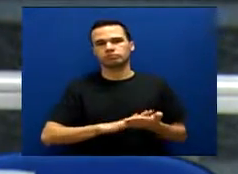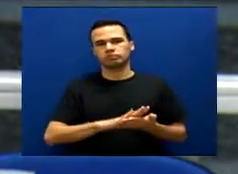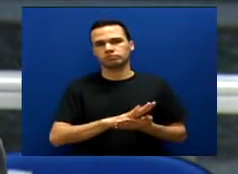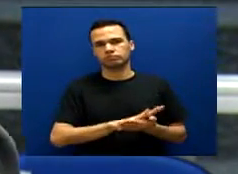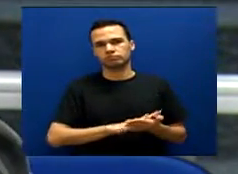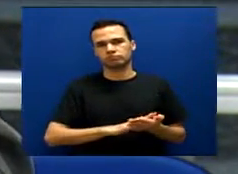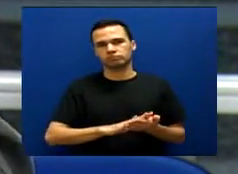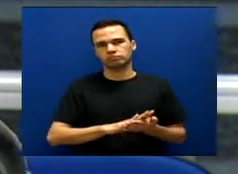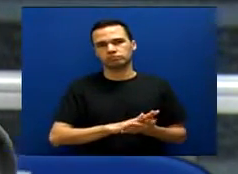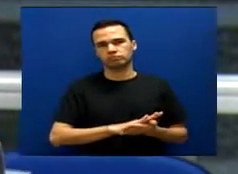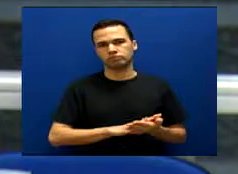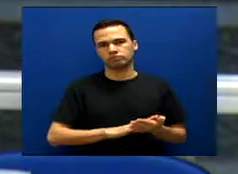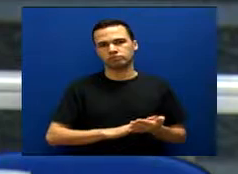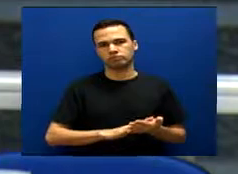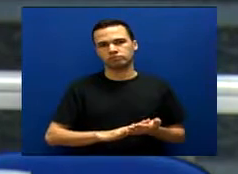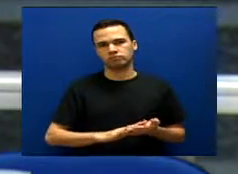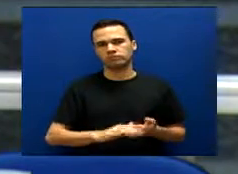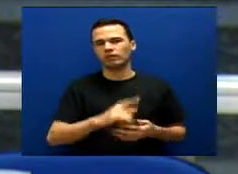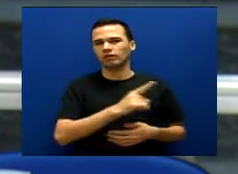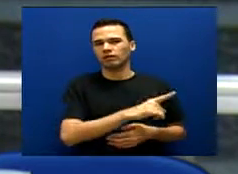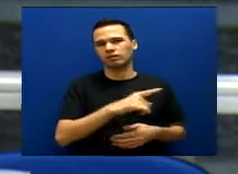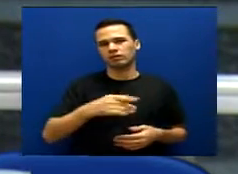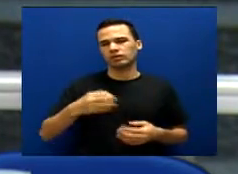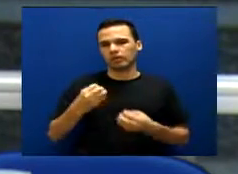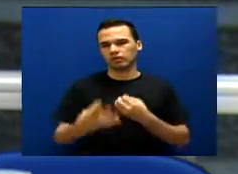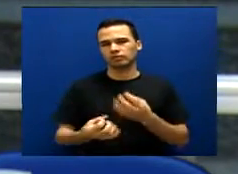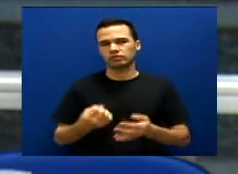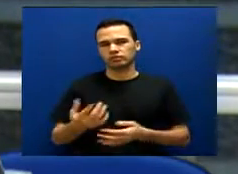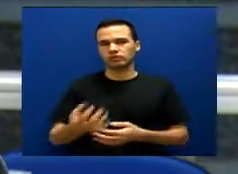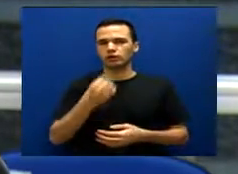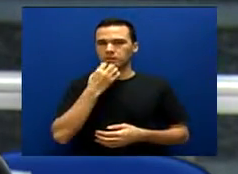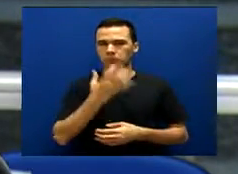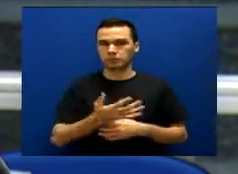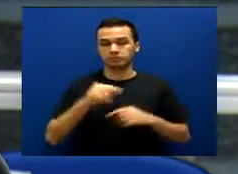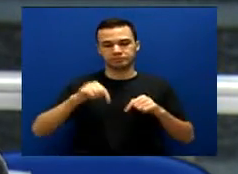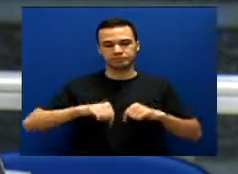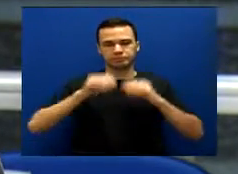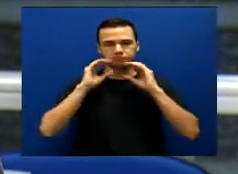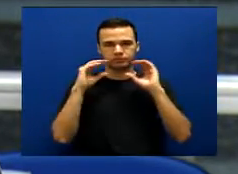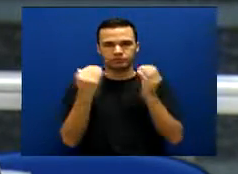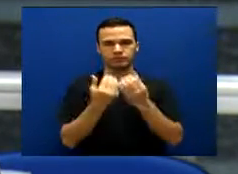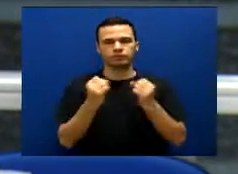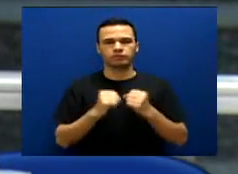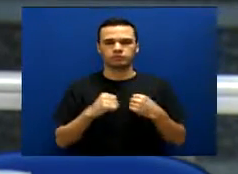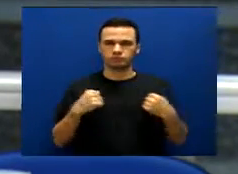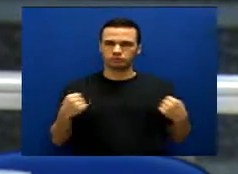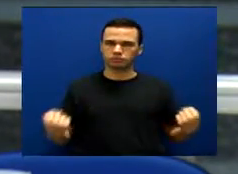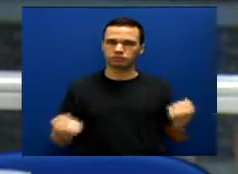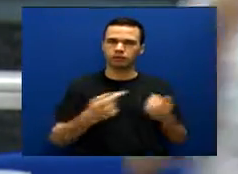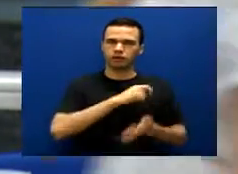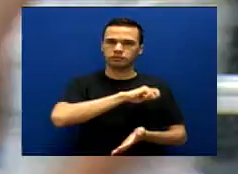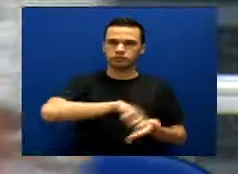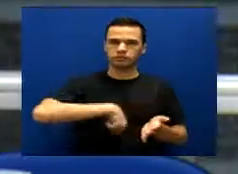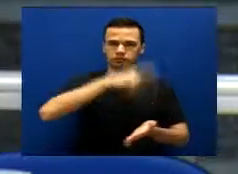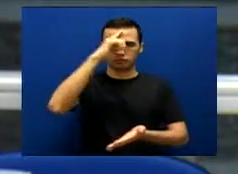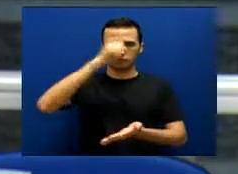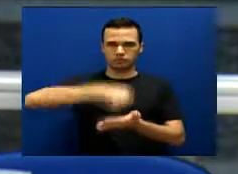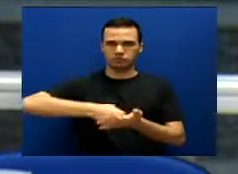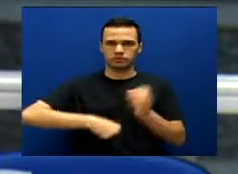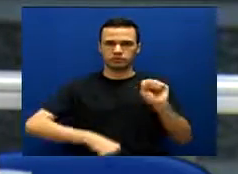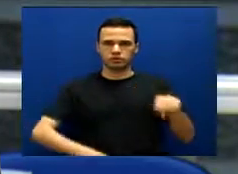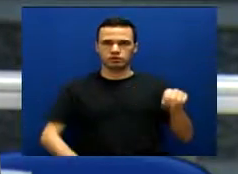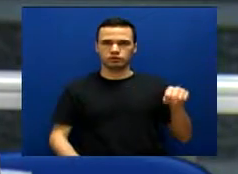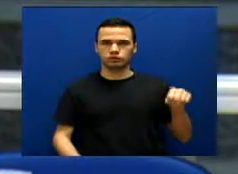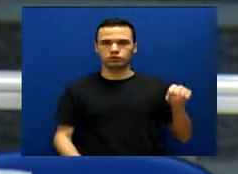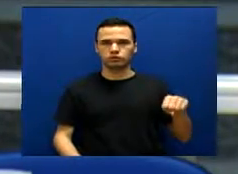a consecução desse benefício. Então, a Câmara está fazendo a sua parte, vamos votar sim,